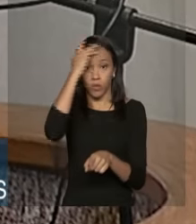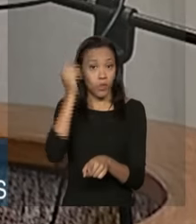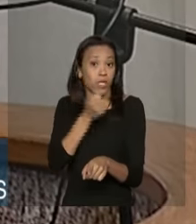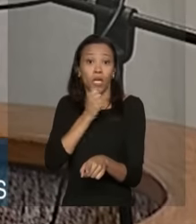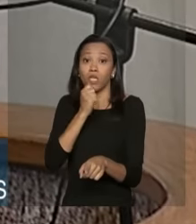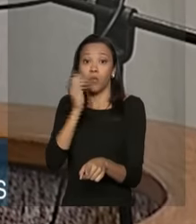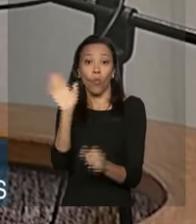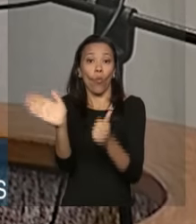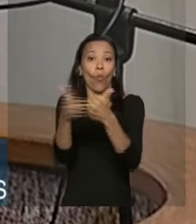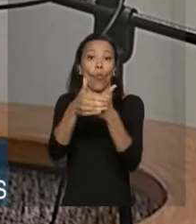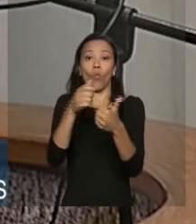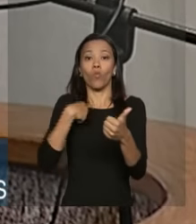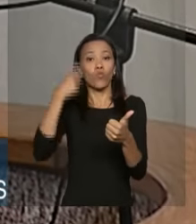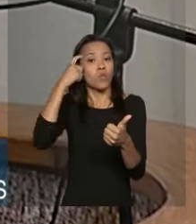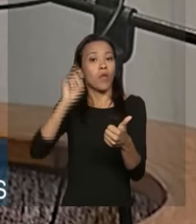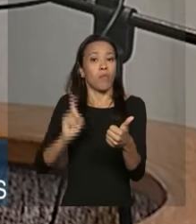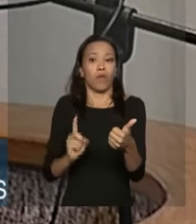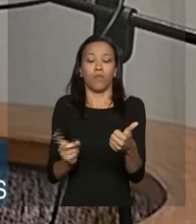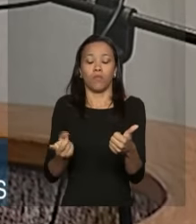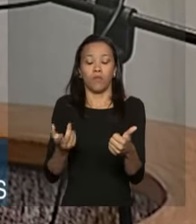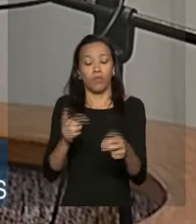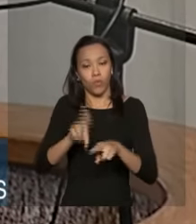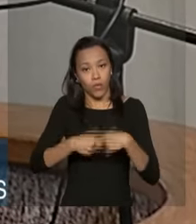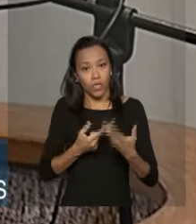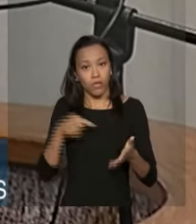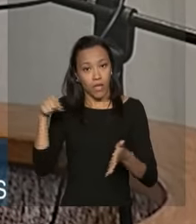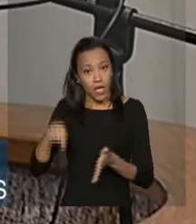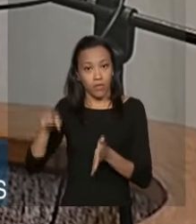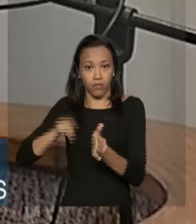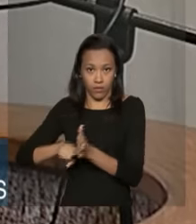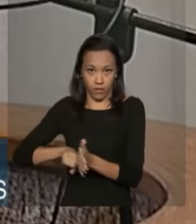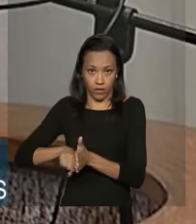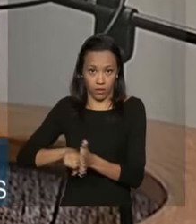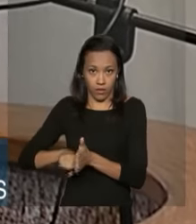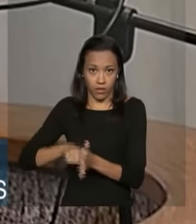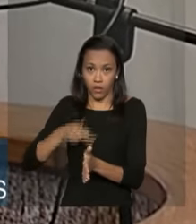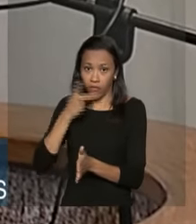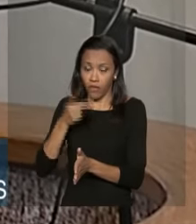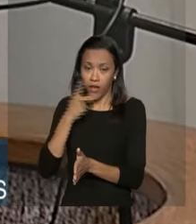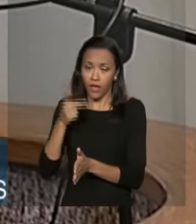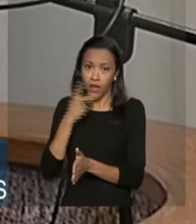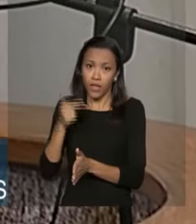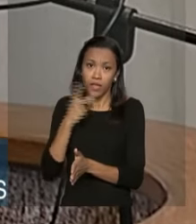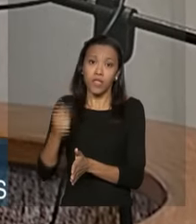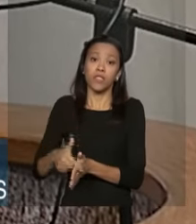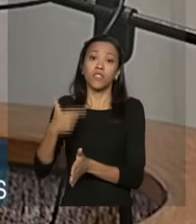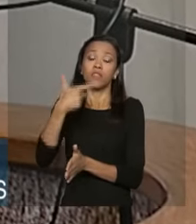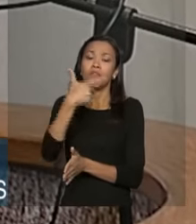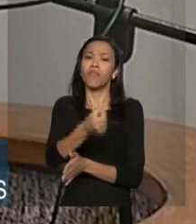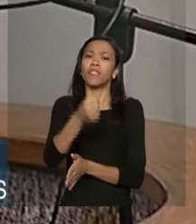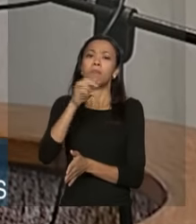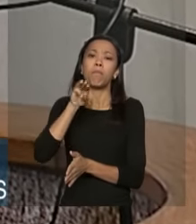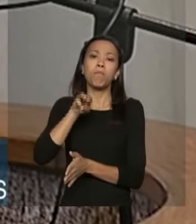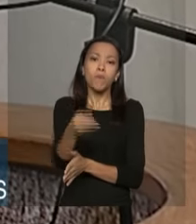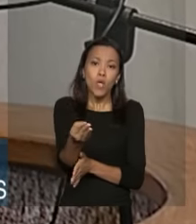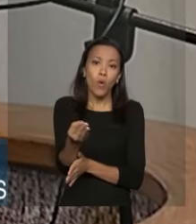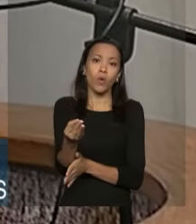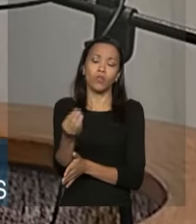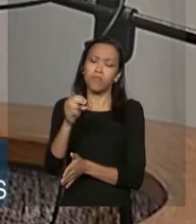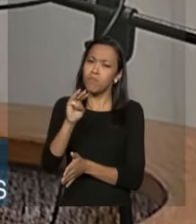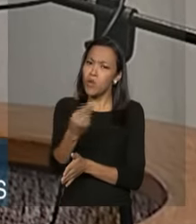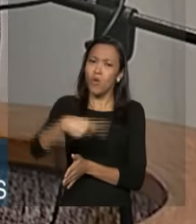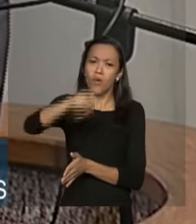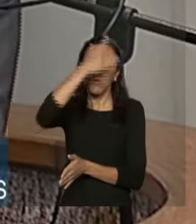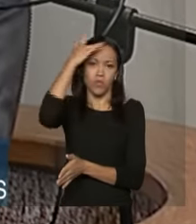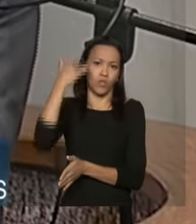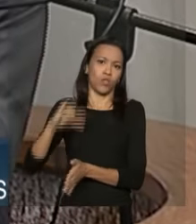por isso algumas estimativas falam de cerca de 20 milhões de vítimas desse fenômeno no mundo inteiro